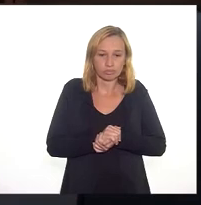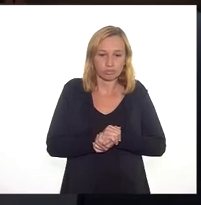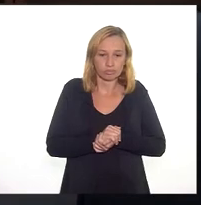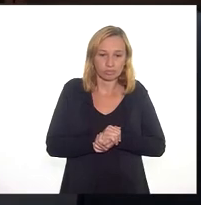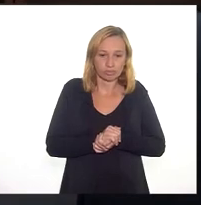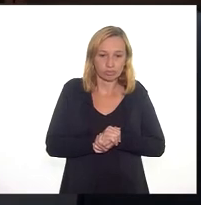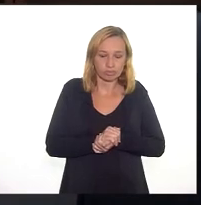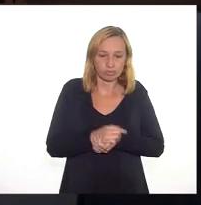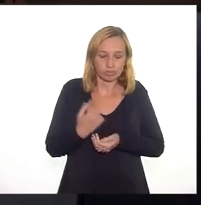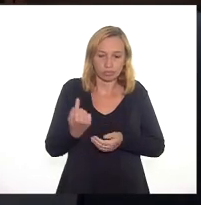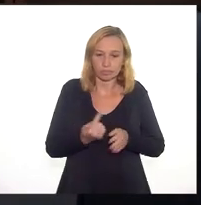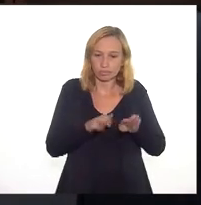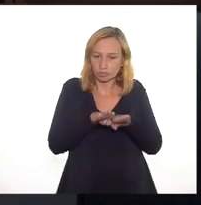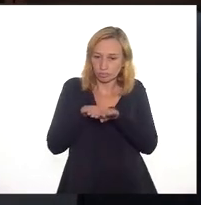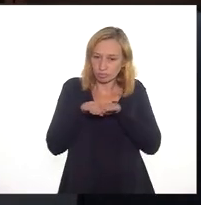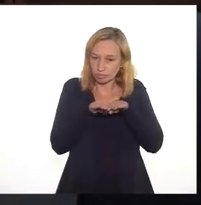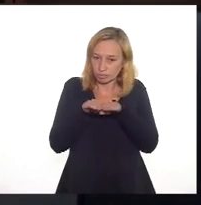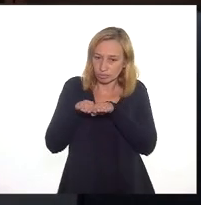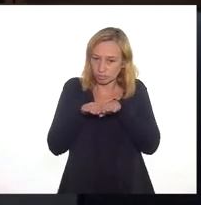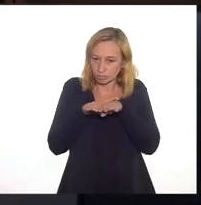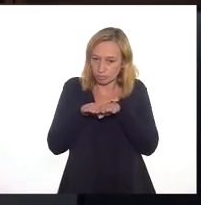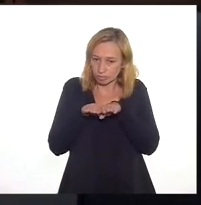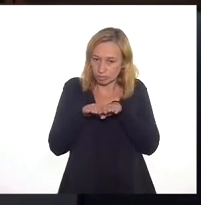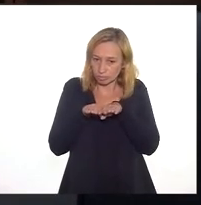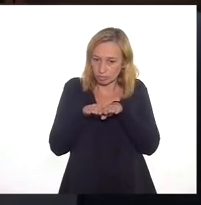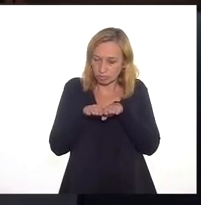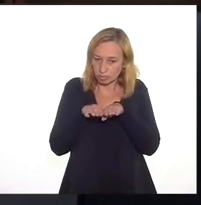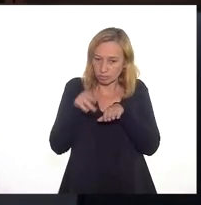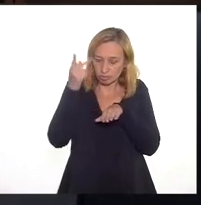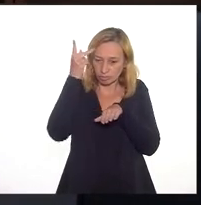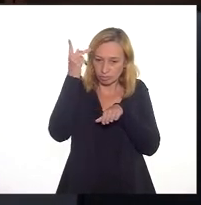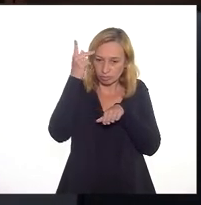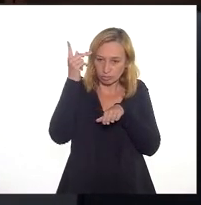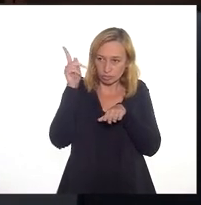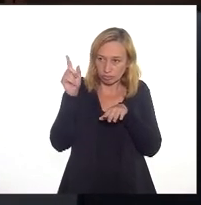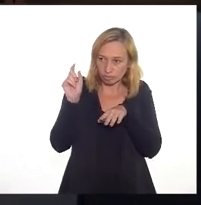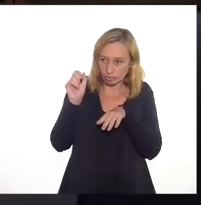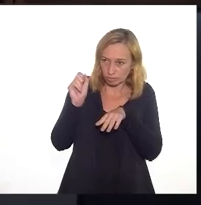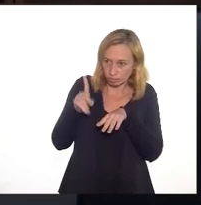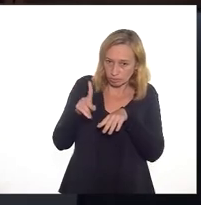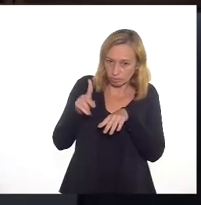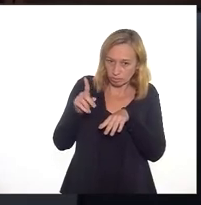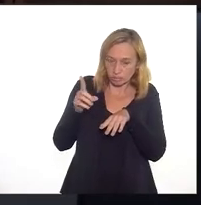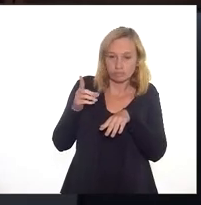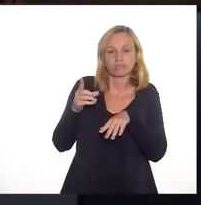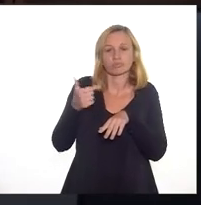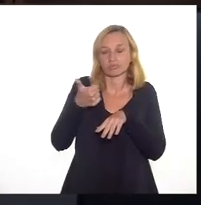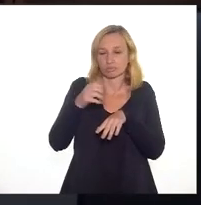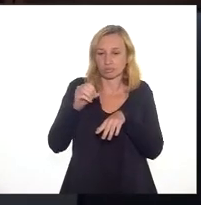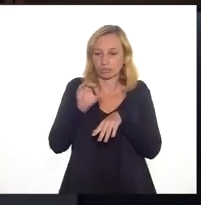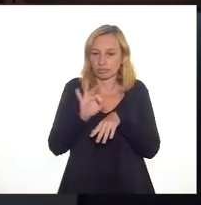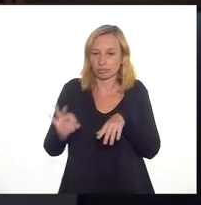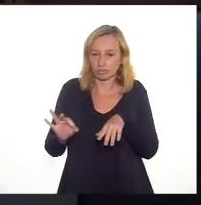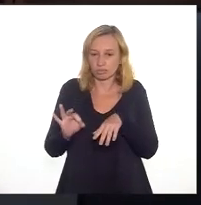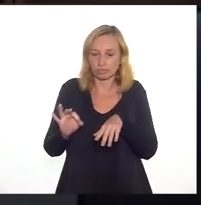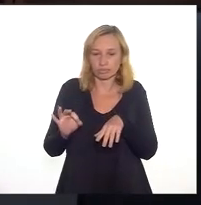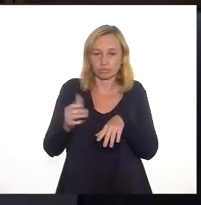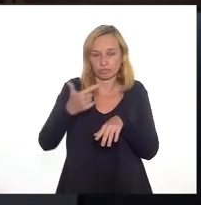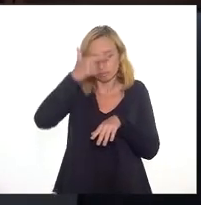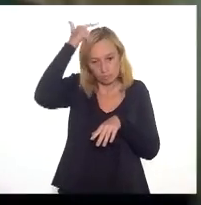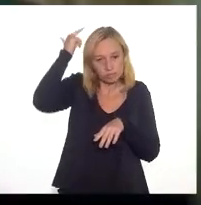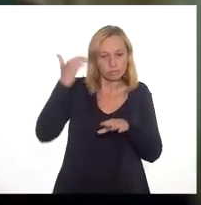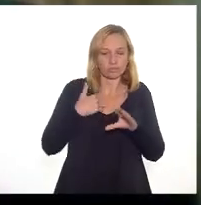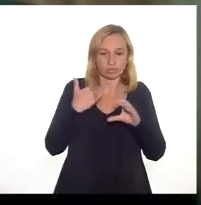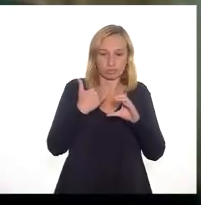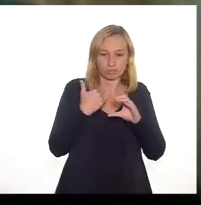nós estamos igualando a alíquota ao Estado de São Paulo, tá, Luiz? Lá são isso. 7%. Isso. Senhor presidente, eu já enviei para o